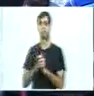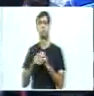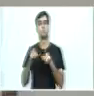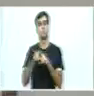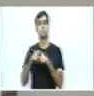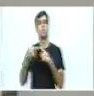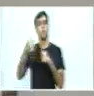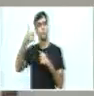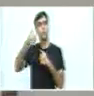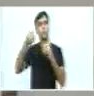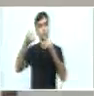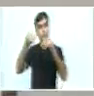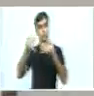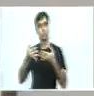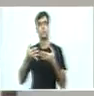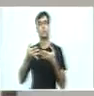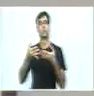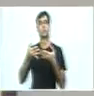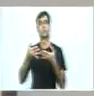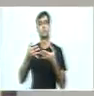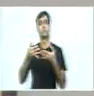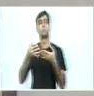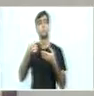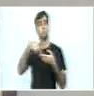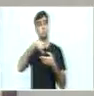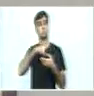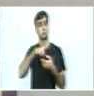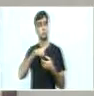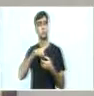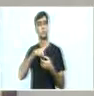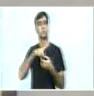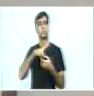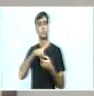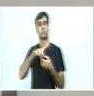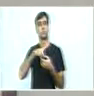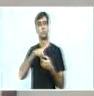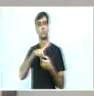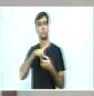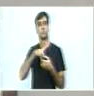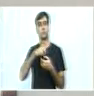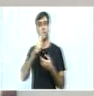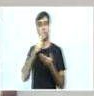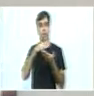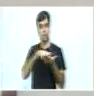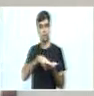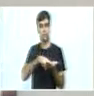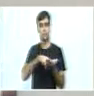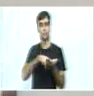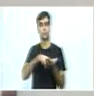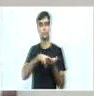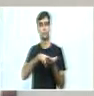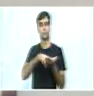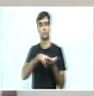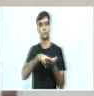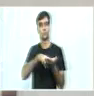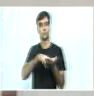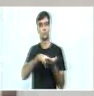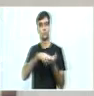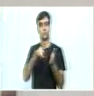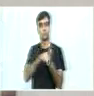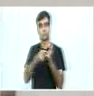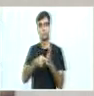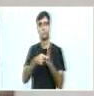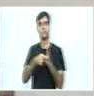primeiramente eu gostaria de registrar que recebemos aqui a correspondência da